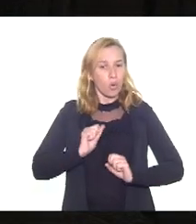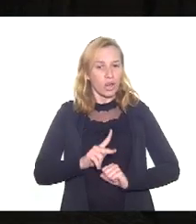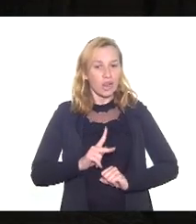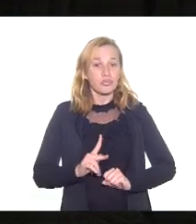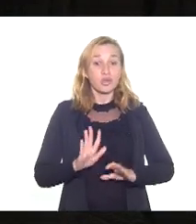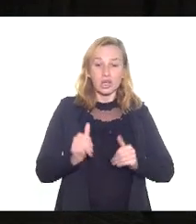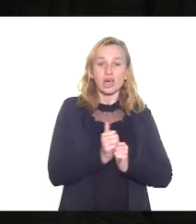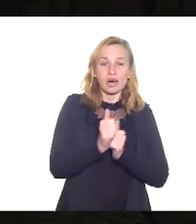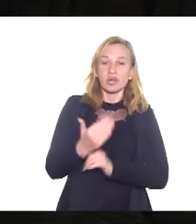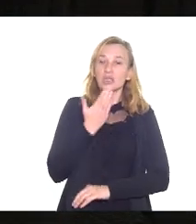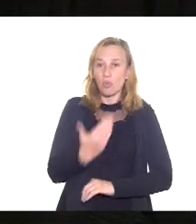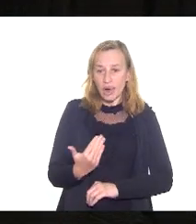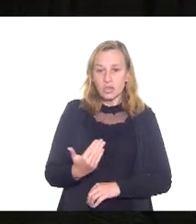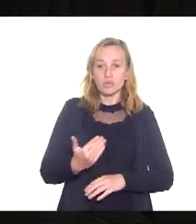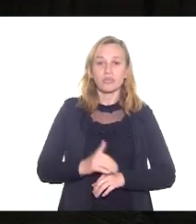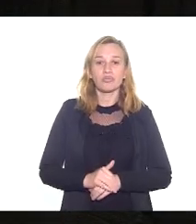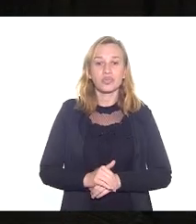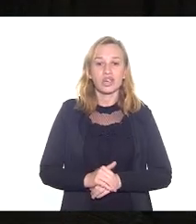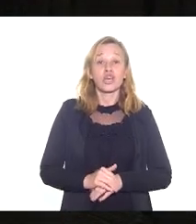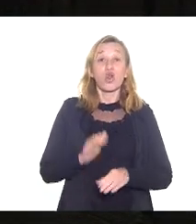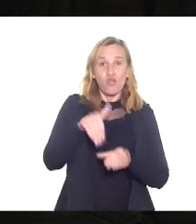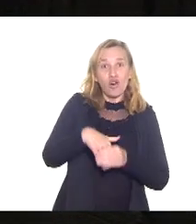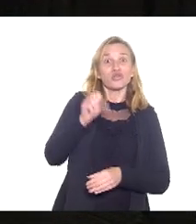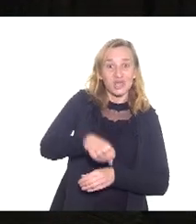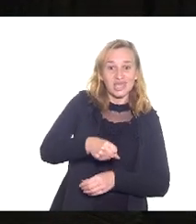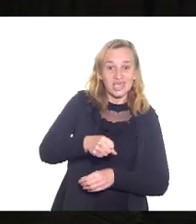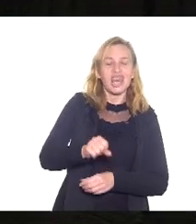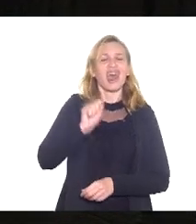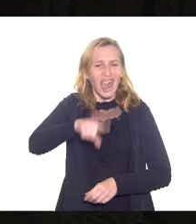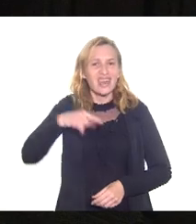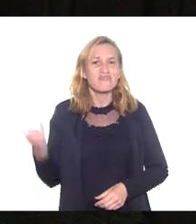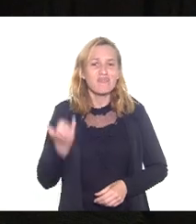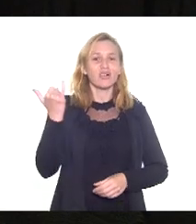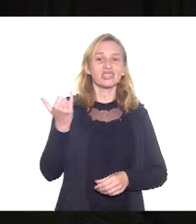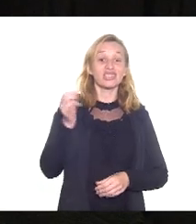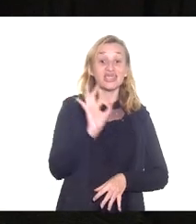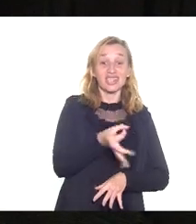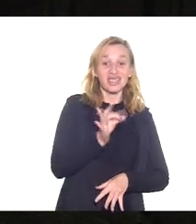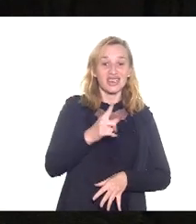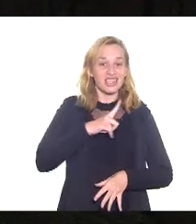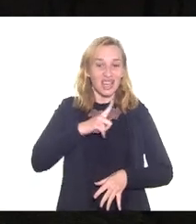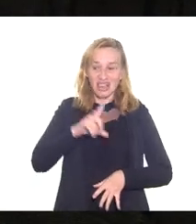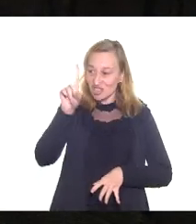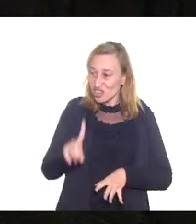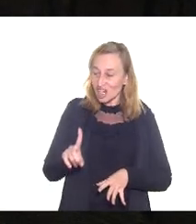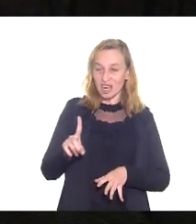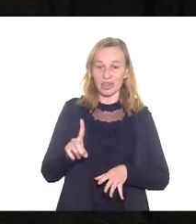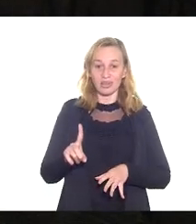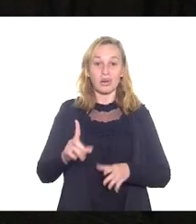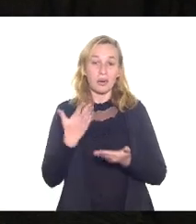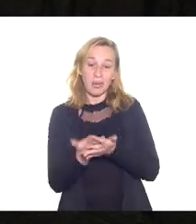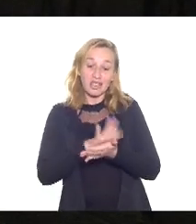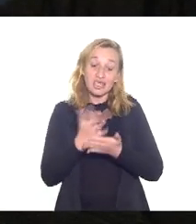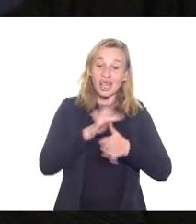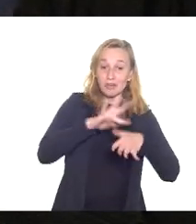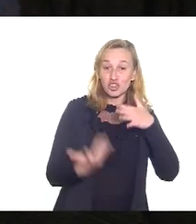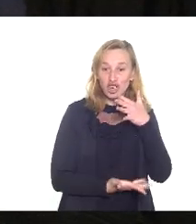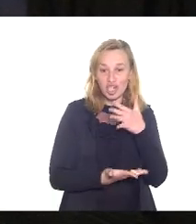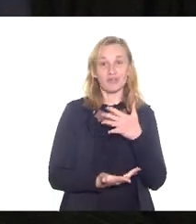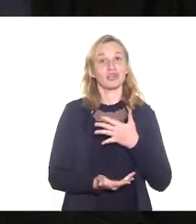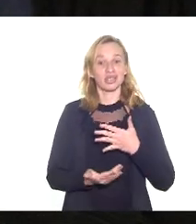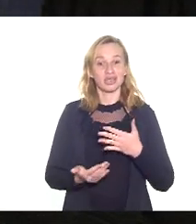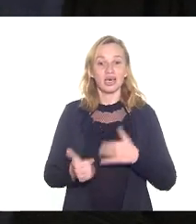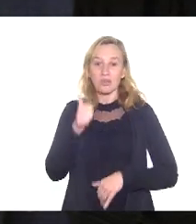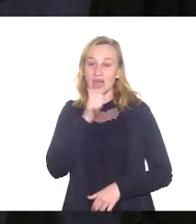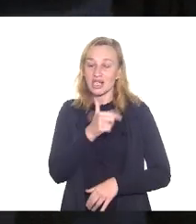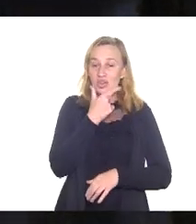presidente, é um encaminhamento que eu peço à Vossa Excelência, a do voto é sim, é muito importante garantir esse dispositivo para os intérpretes e as intérpretes